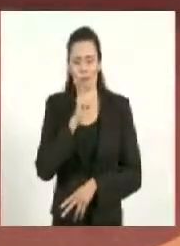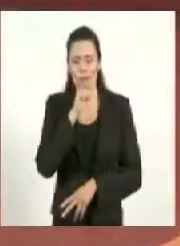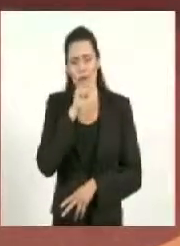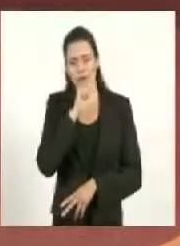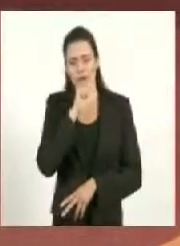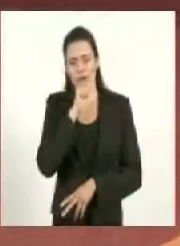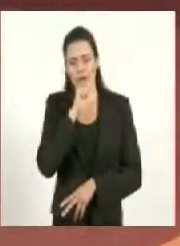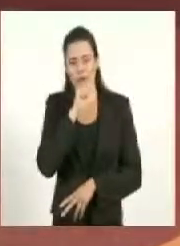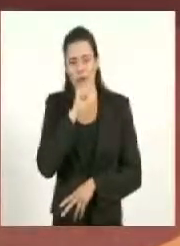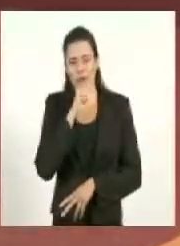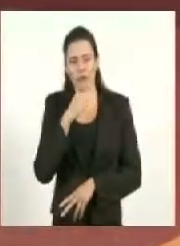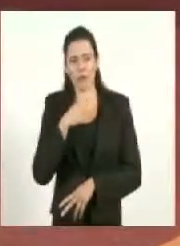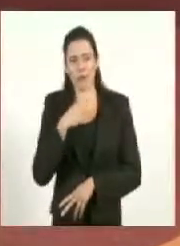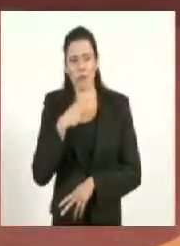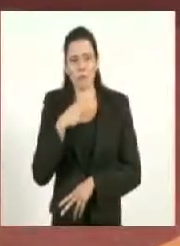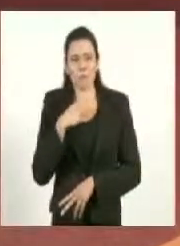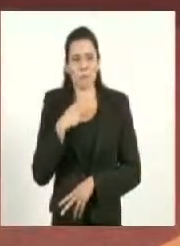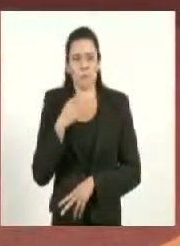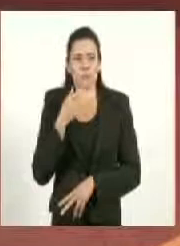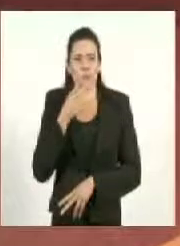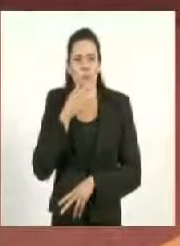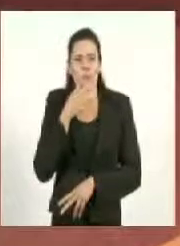a vida sem a minha filha.